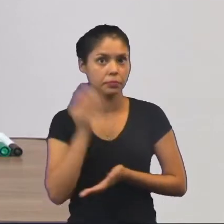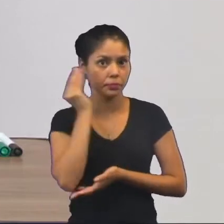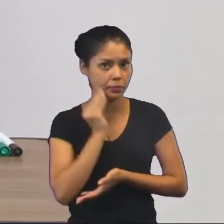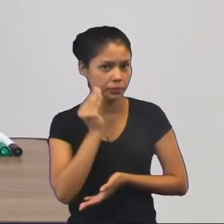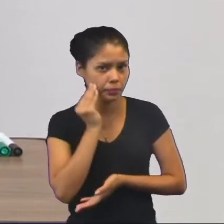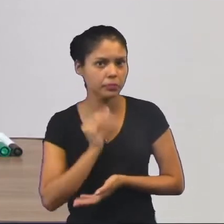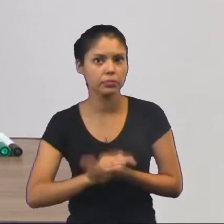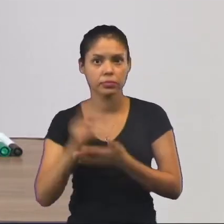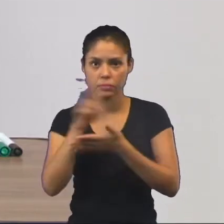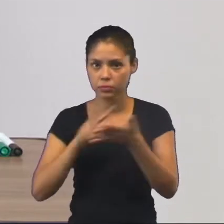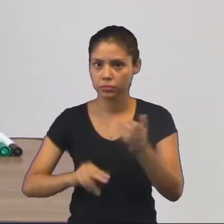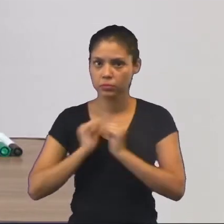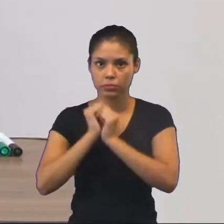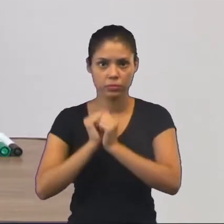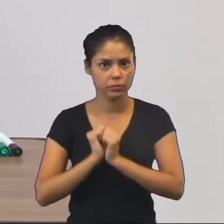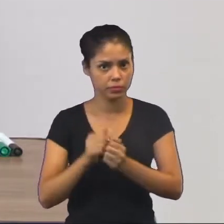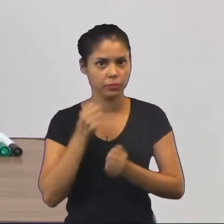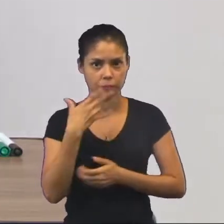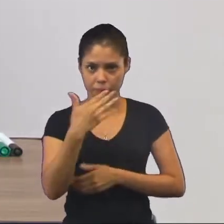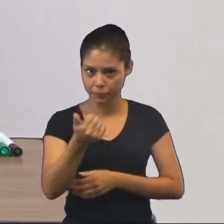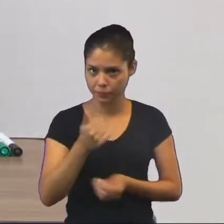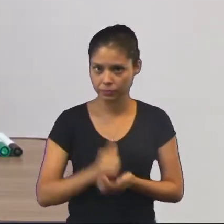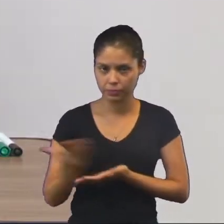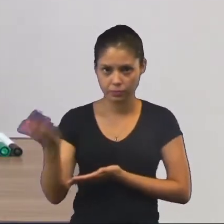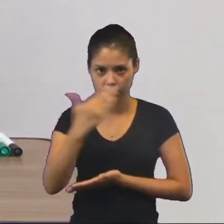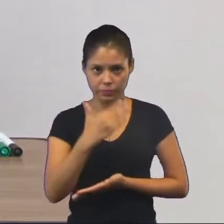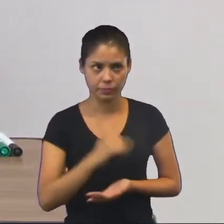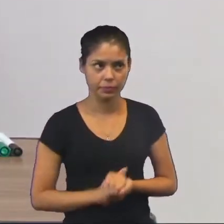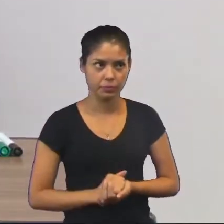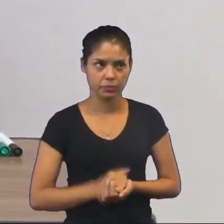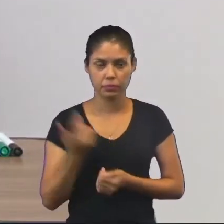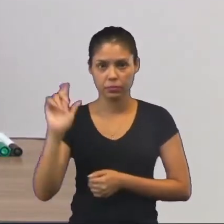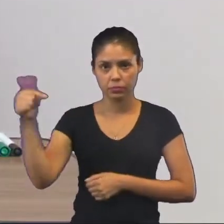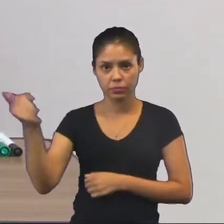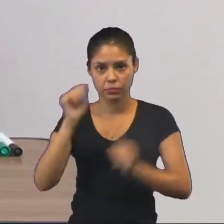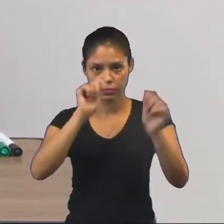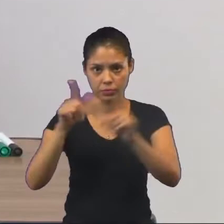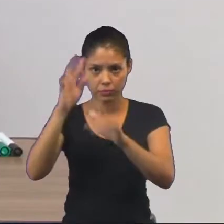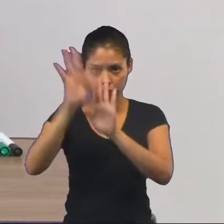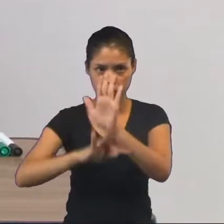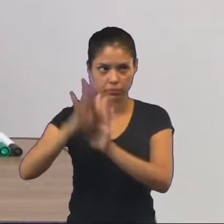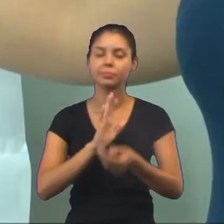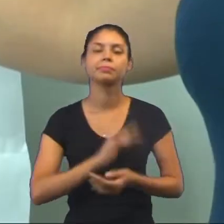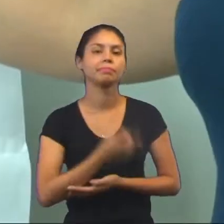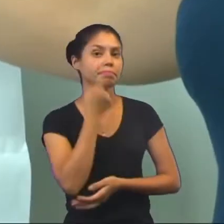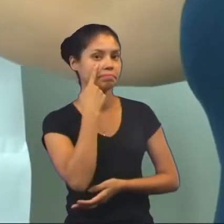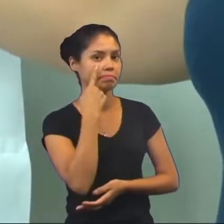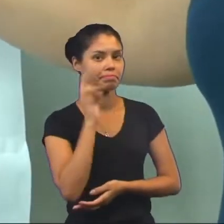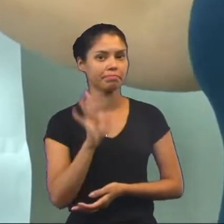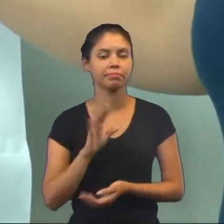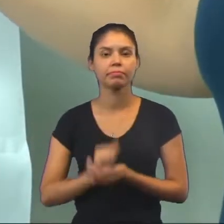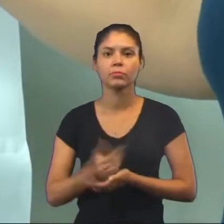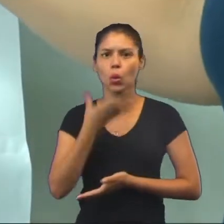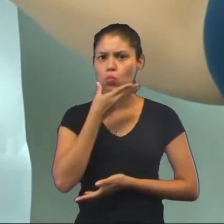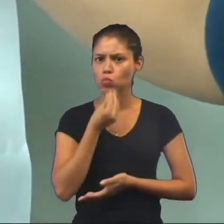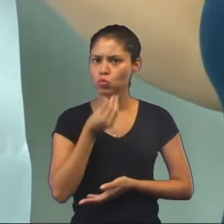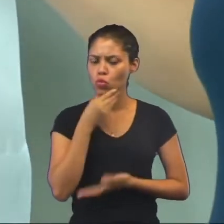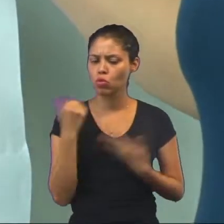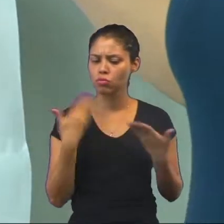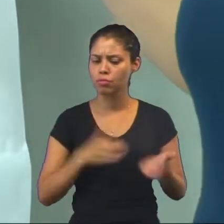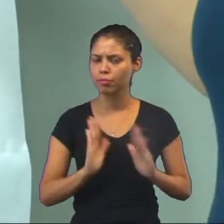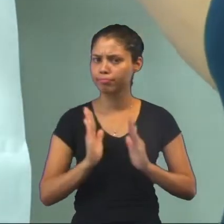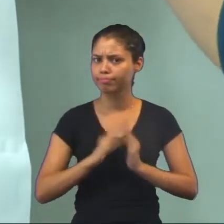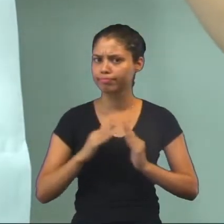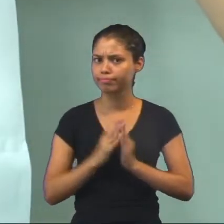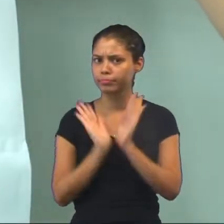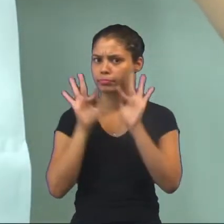ler junto comigo. Tudo bem? Então, vamos lá. Vamos ao nosso próximo texto. O menino chega em casa